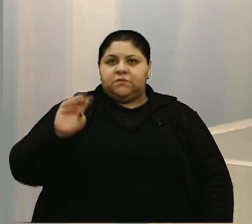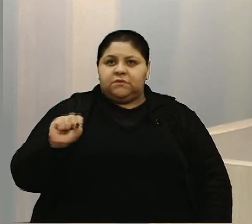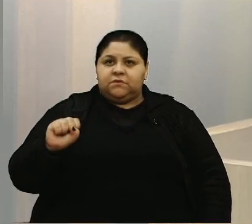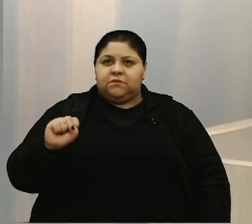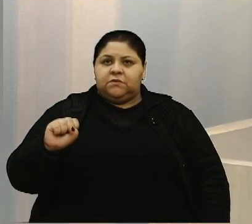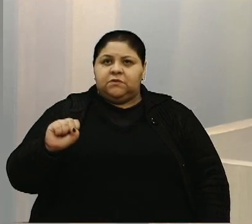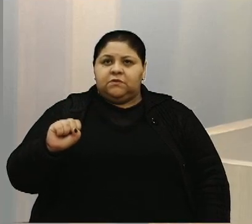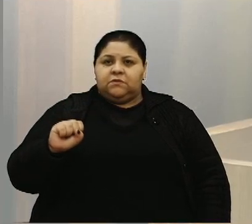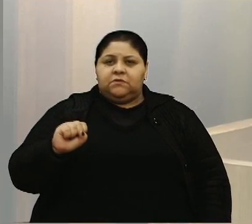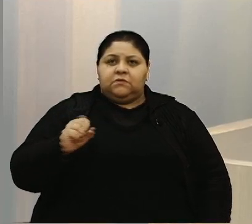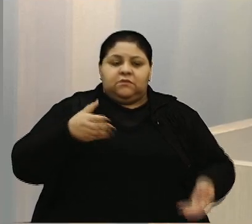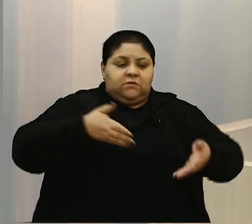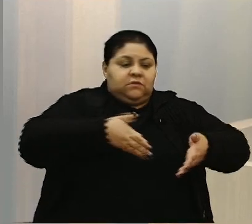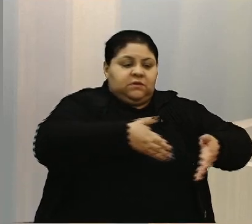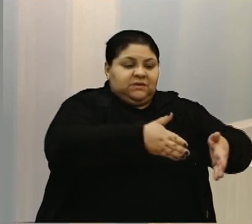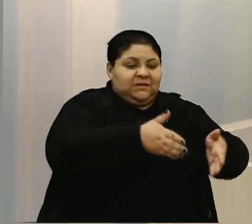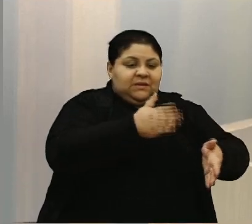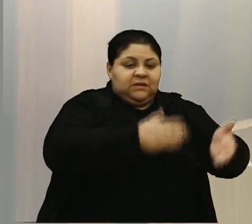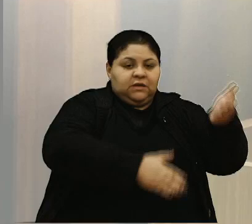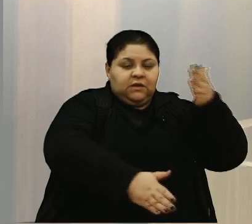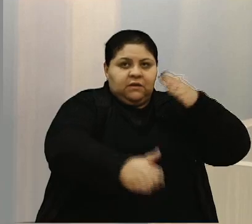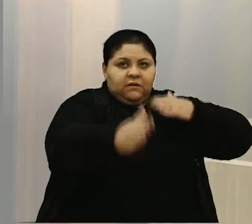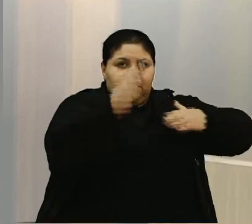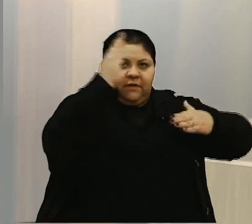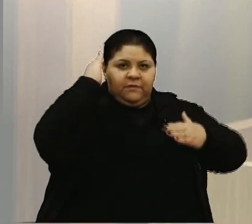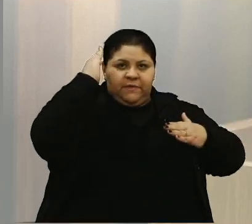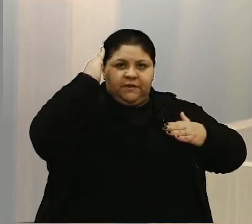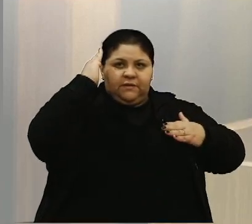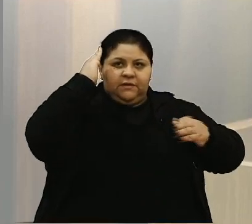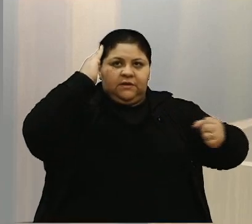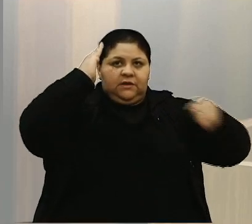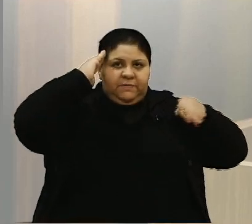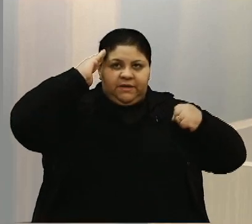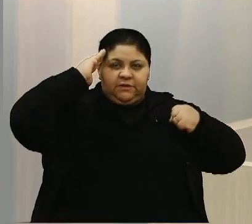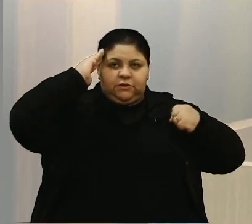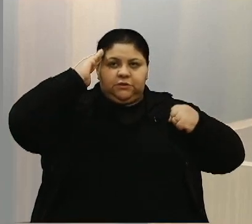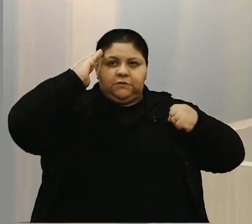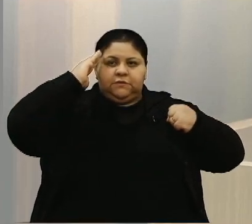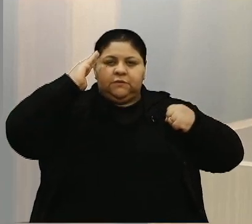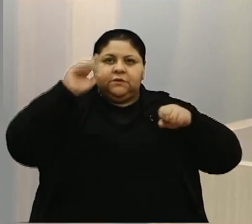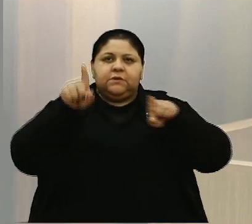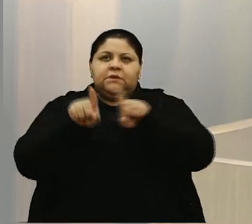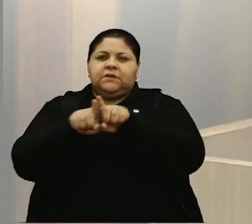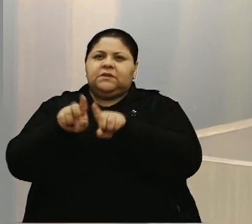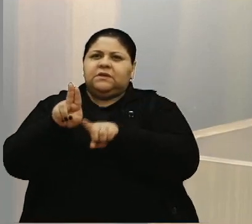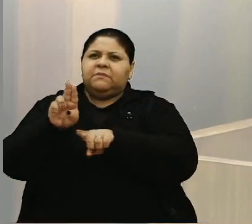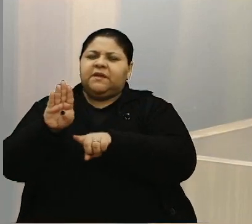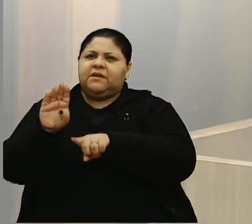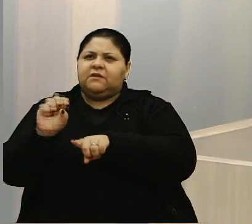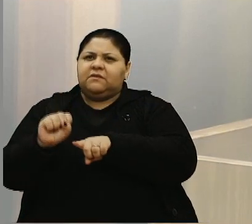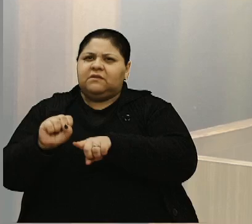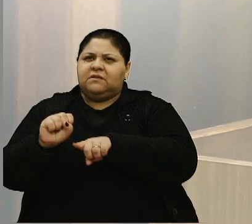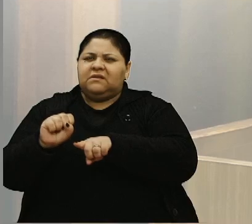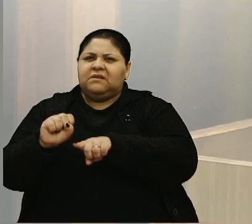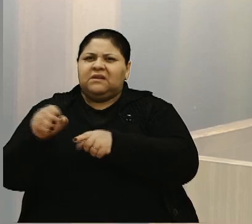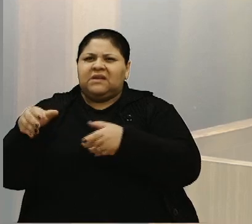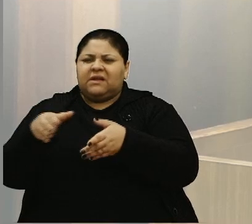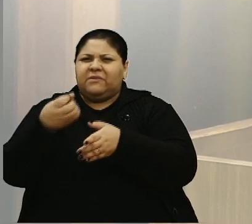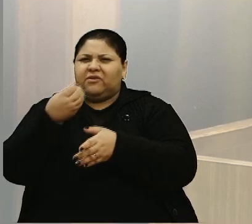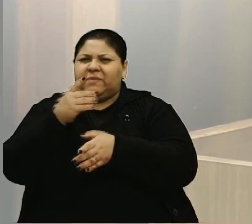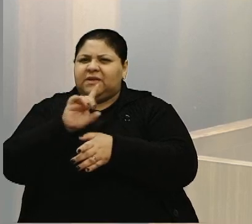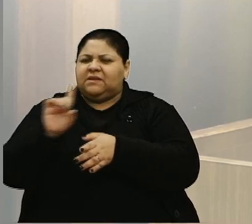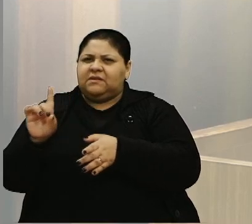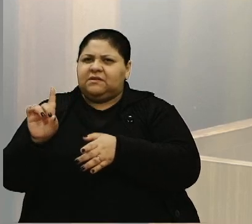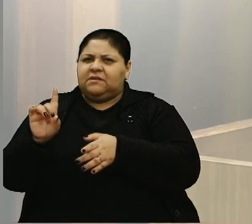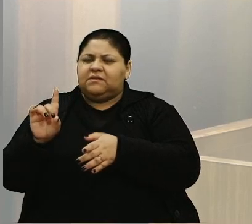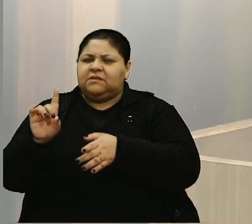UBS Estrada Imigrante e a UBS... Como é que é o nome da outra, Cris? Não, o Caminho do Meio é com emenda parlamentar.